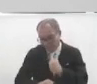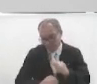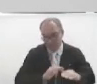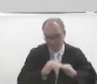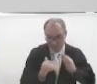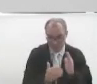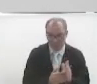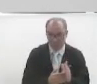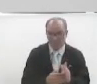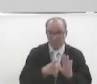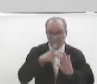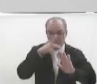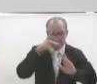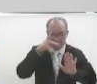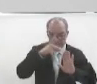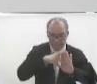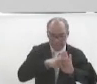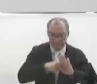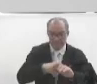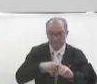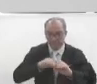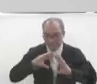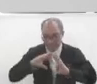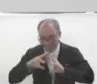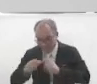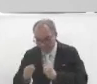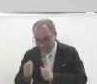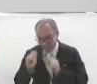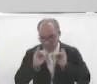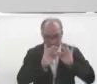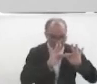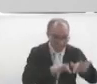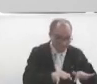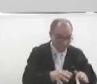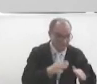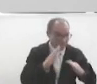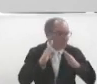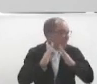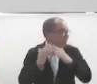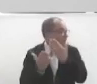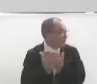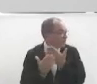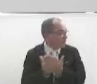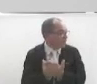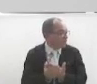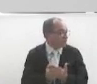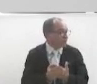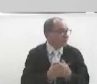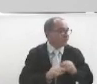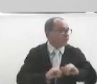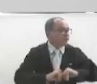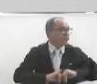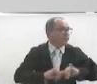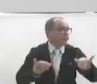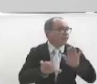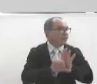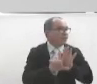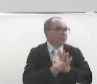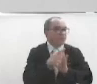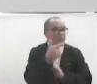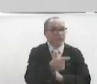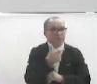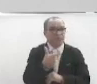para o primeiro sem prejuízo dos vencimentos aos servidores efetivos que na data publicada da Lei